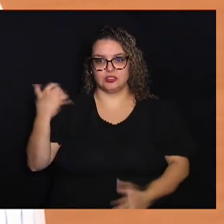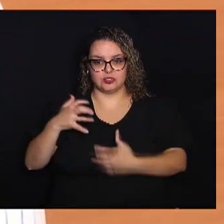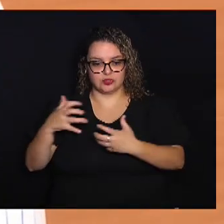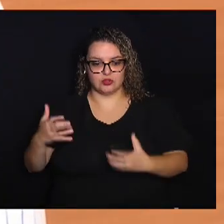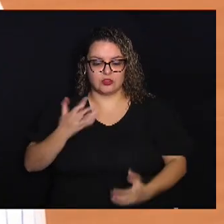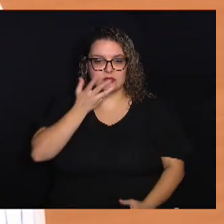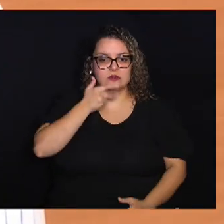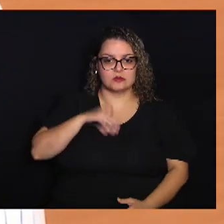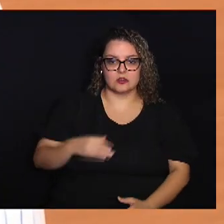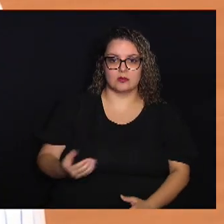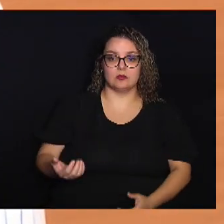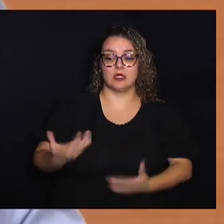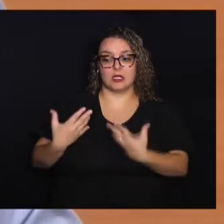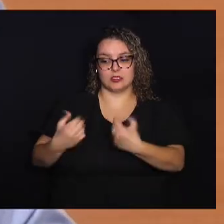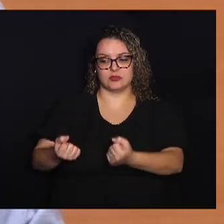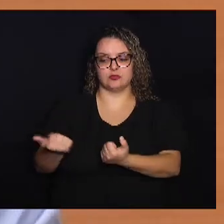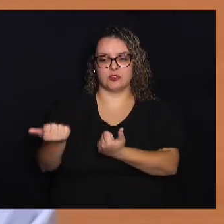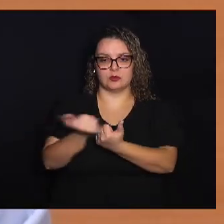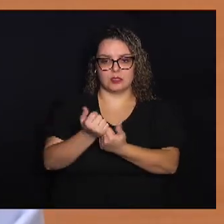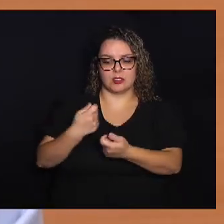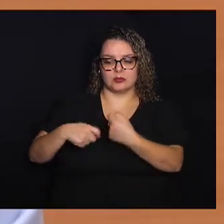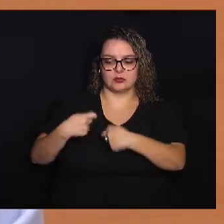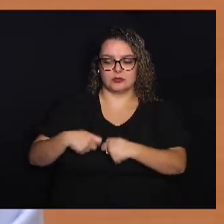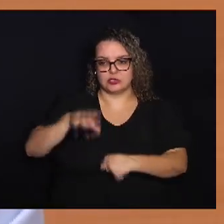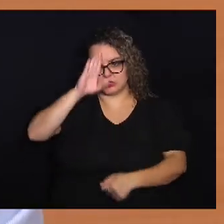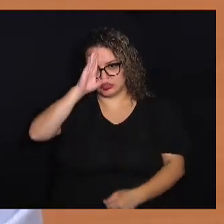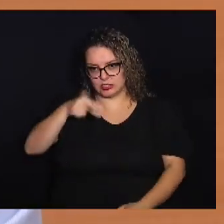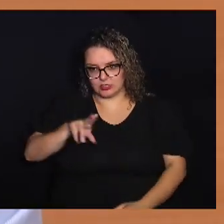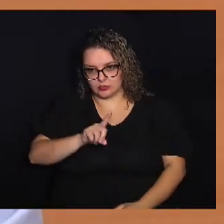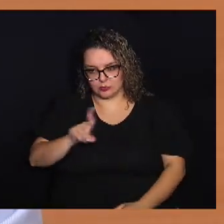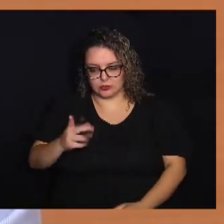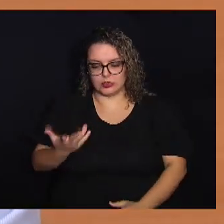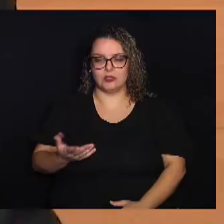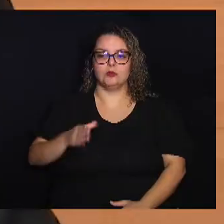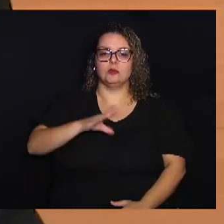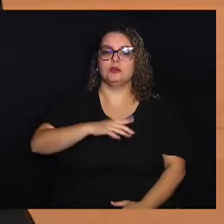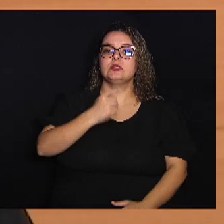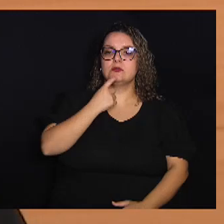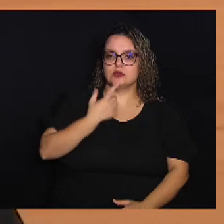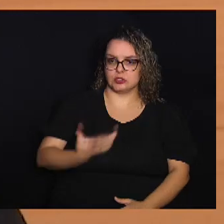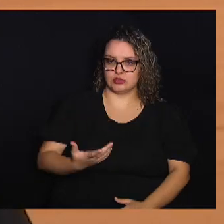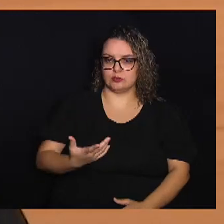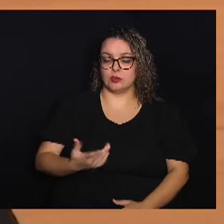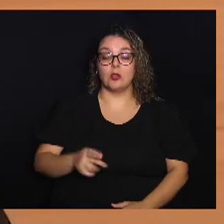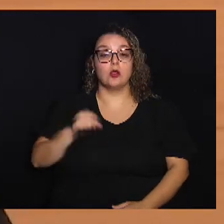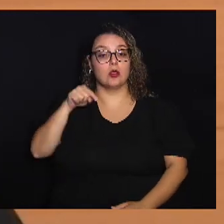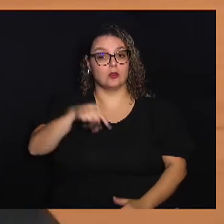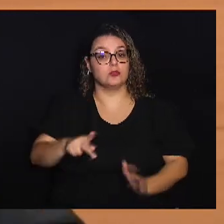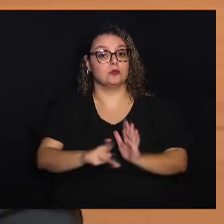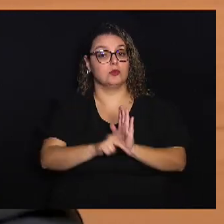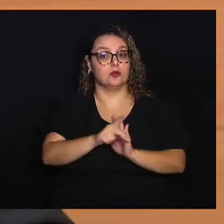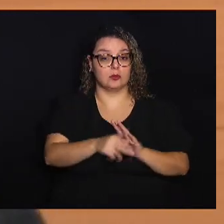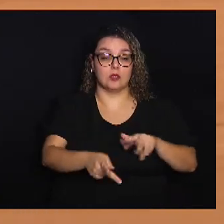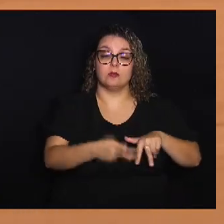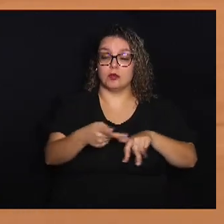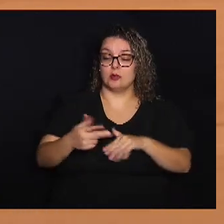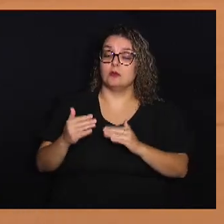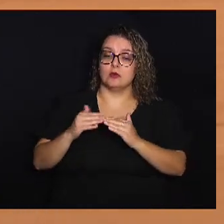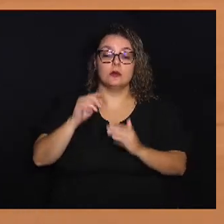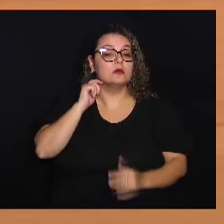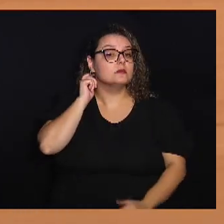âmbito da administração pública direta e indireta no município de Campinas. Projeto que recebeu parecer